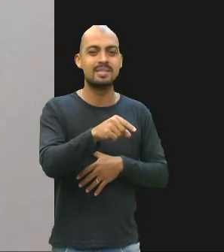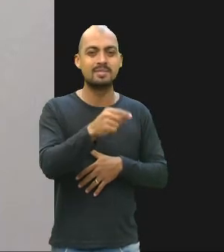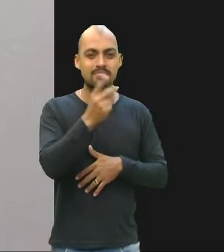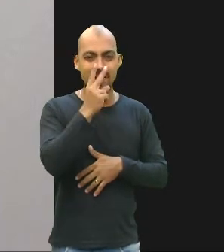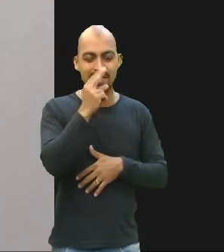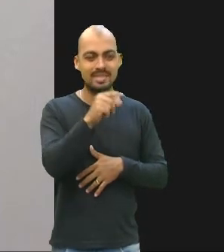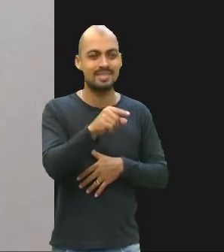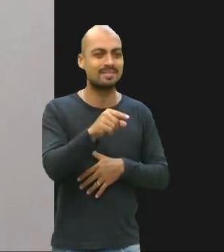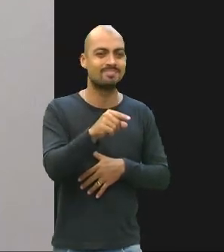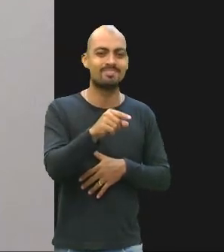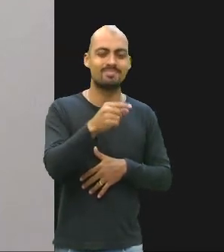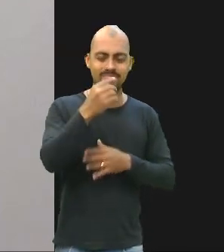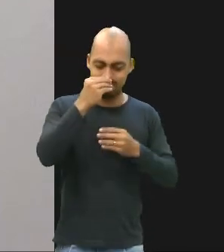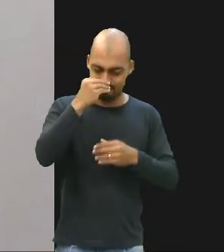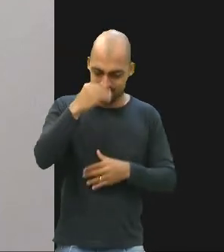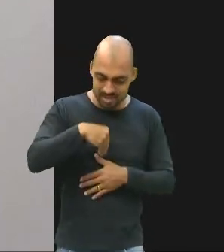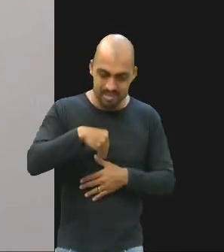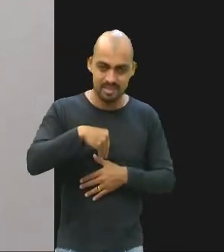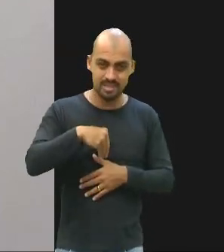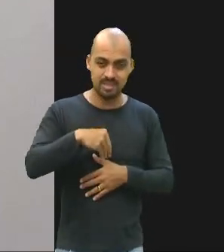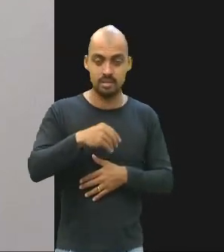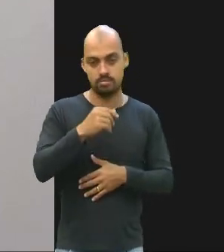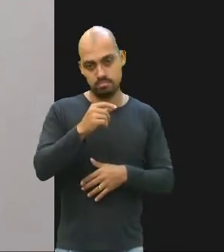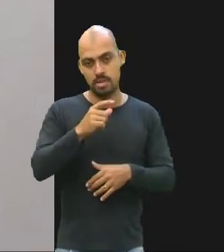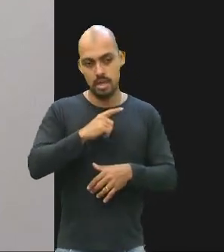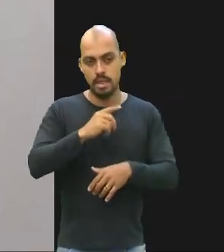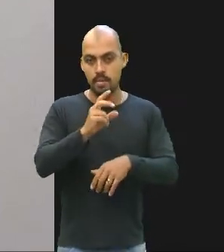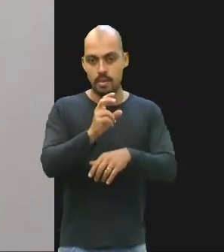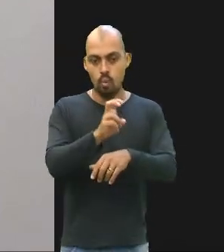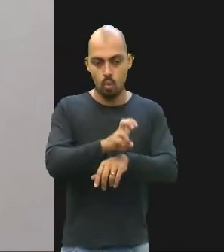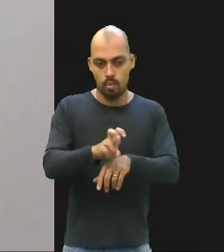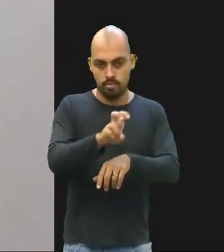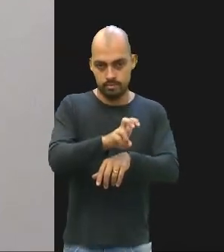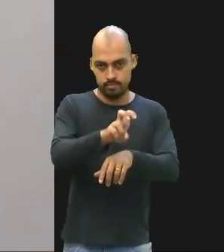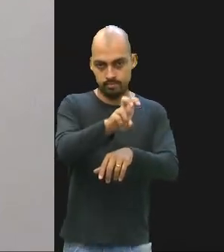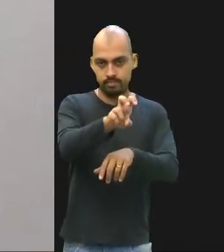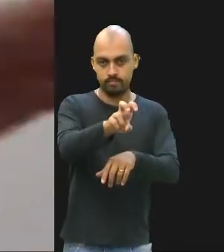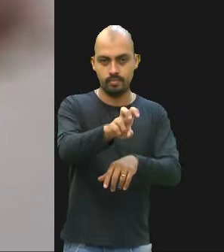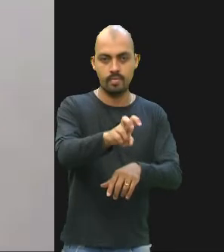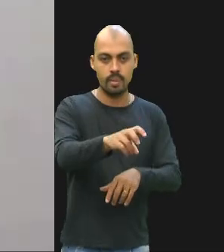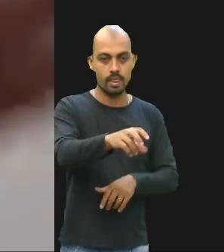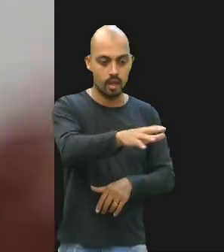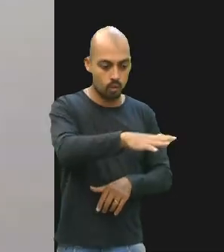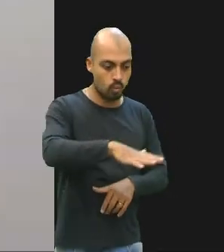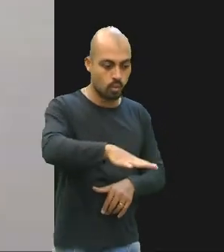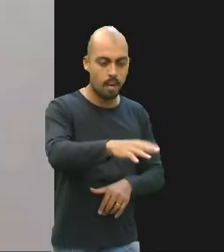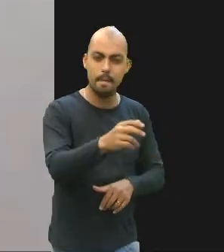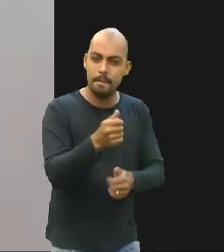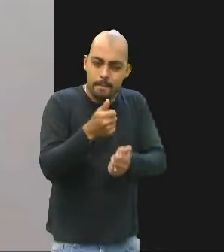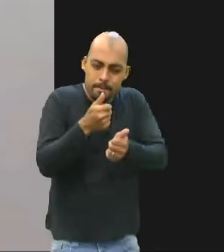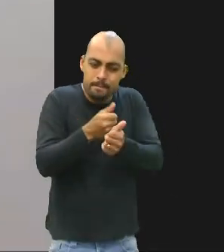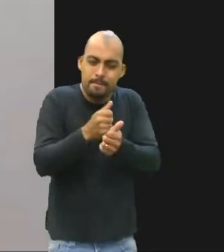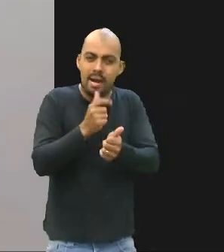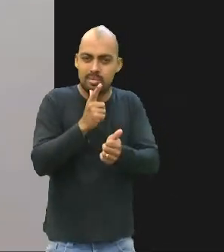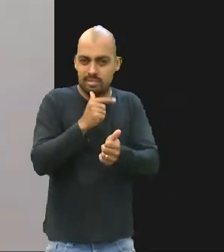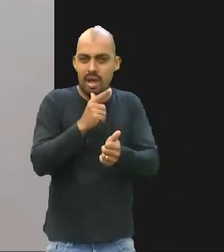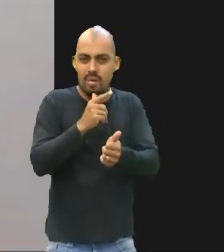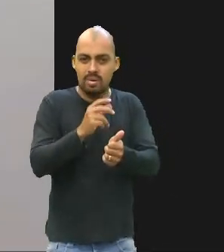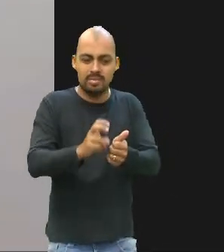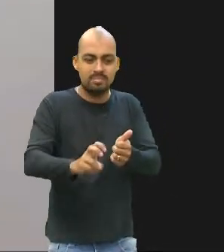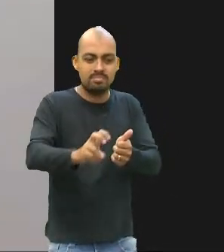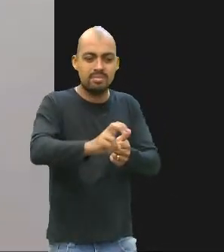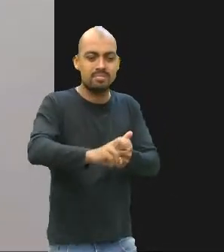sendo entregues, né, vamos dizer assim. A gente teve um caso de uma sucuri, ela estava numa região ali próximo ao corpo d'água,